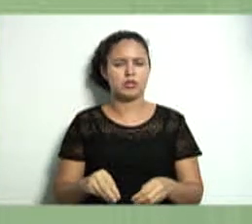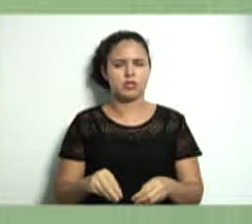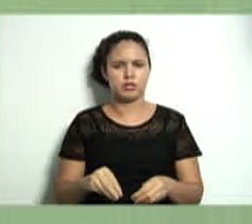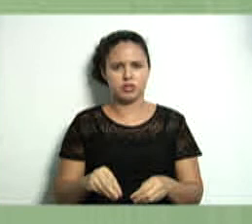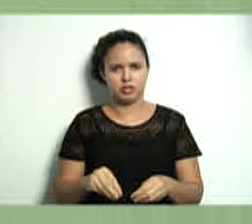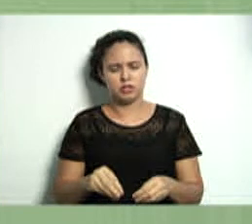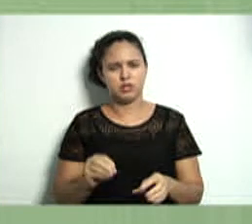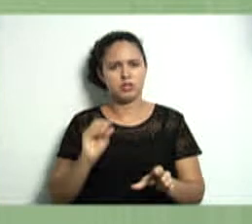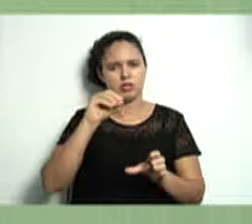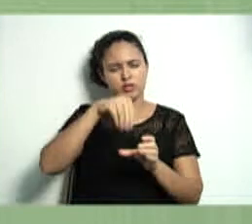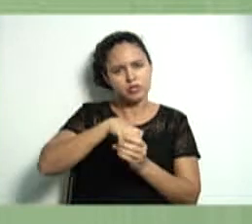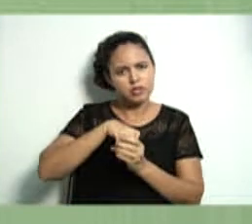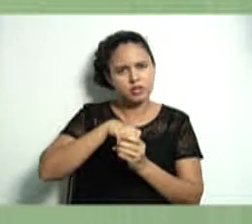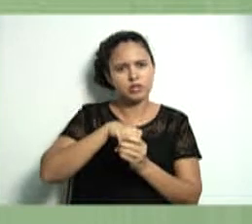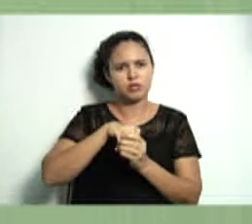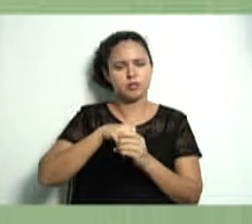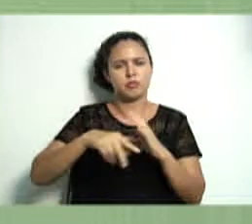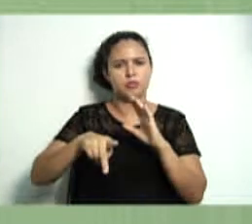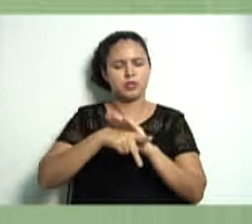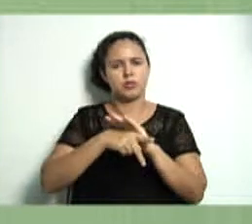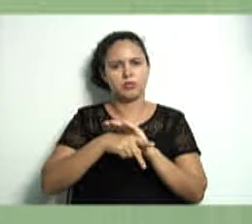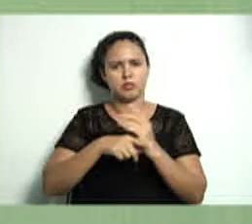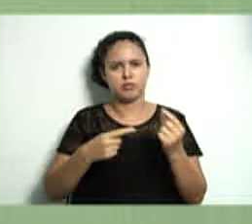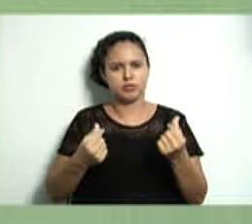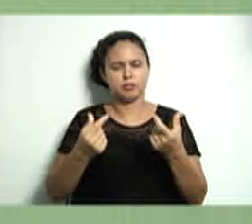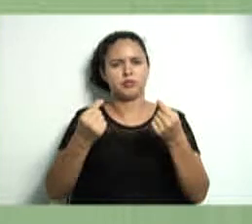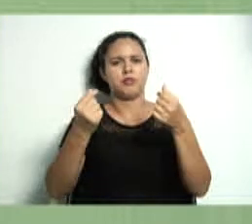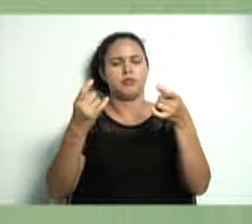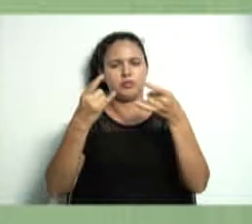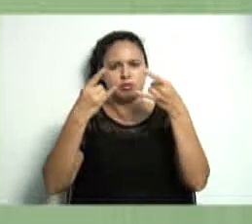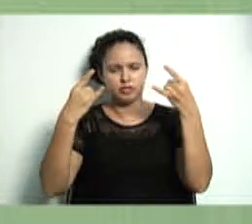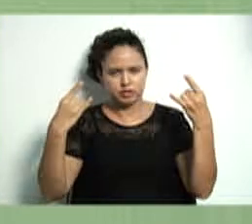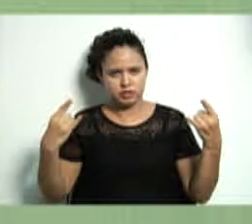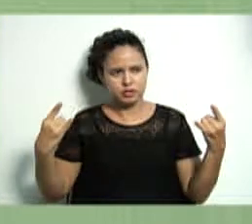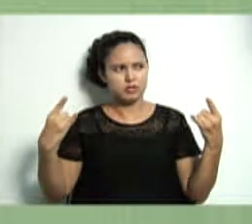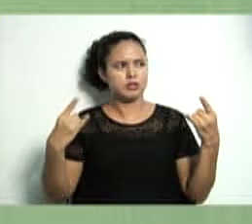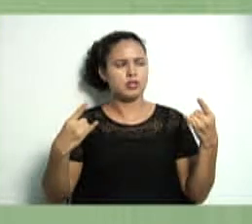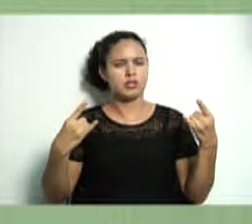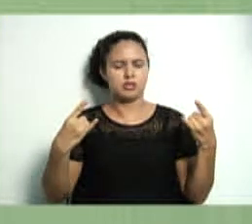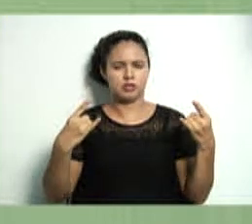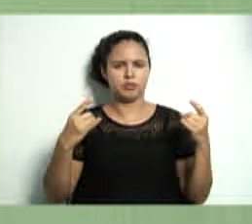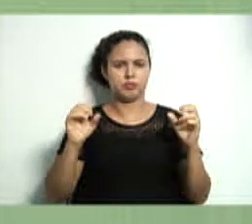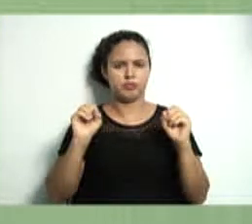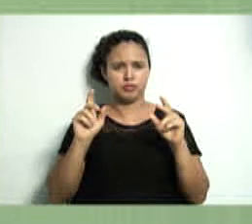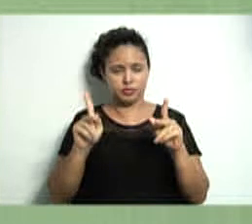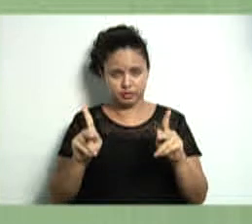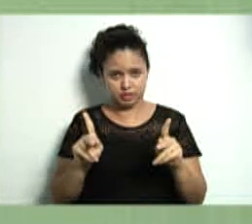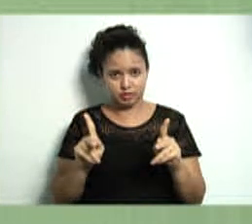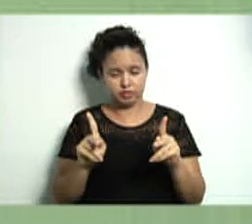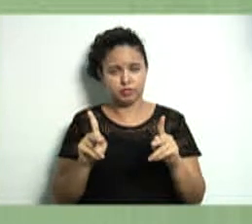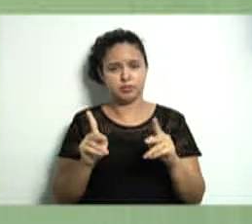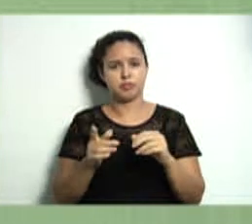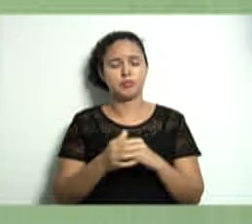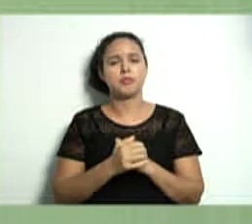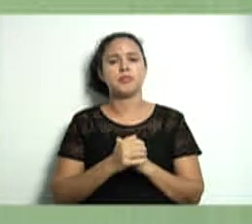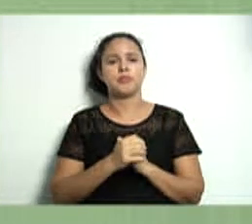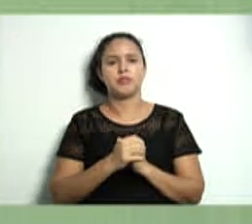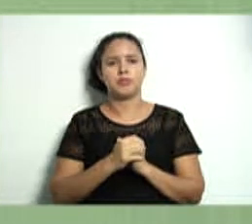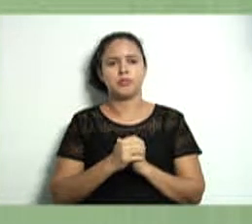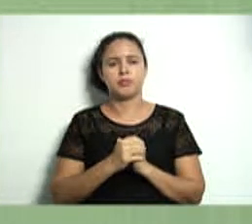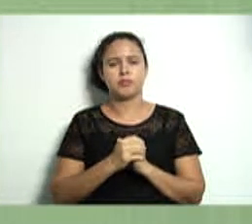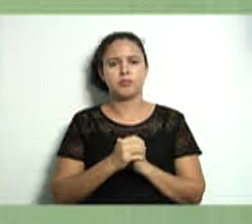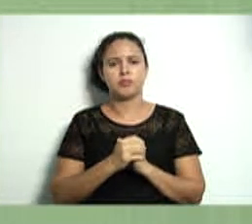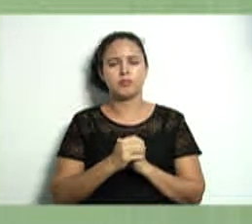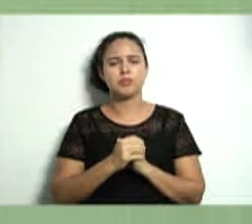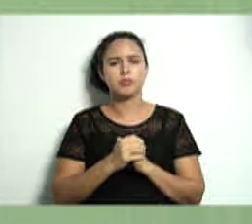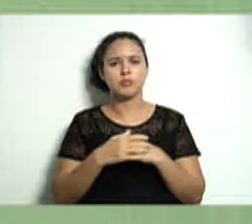elas são, sim, relativas aos trabalhadores nesse modo de produção. O